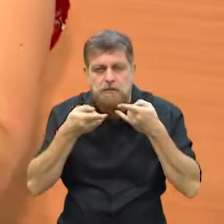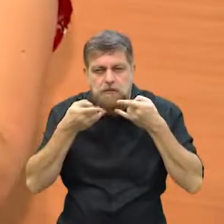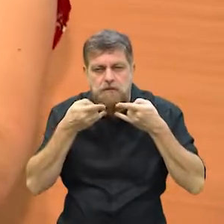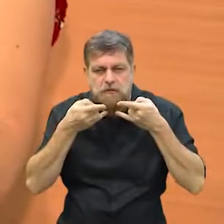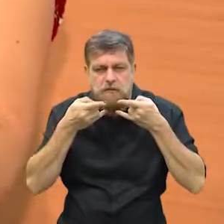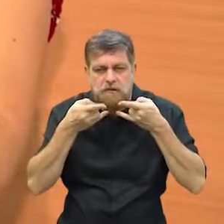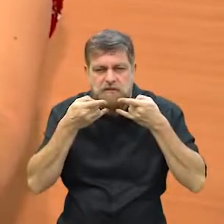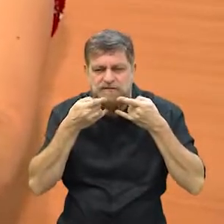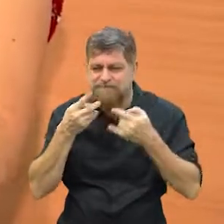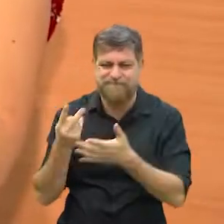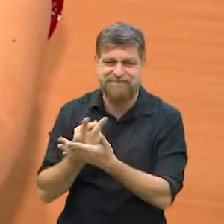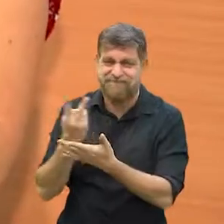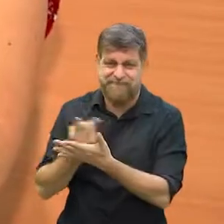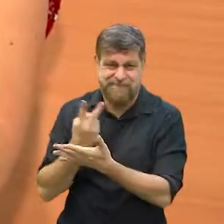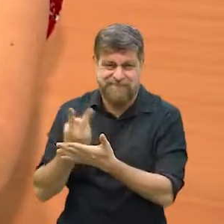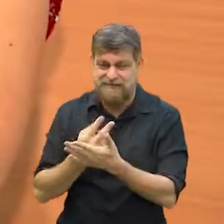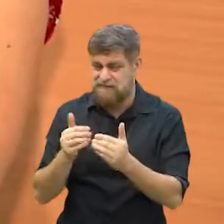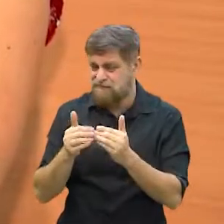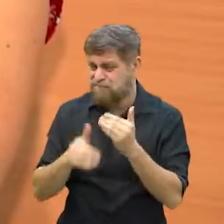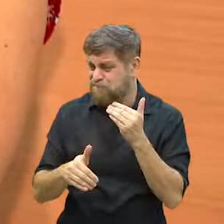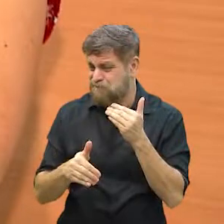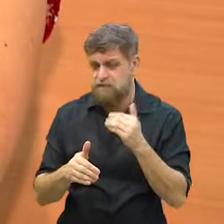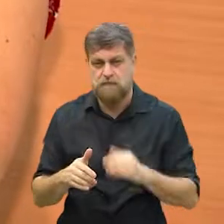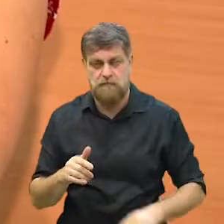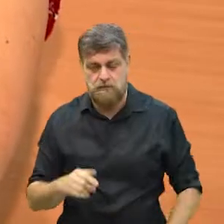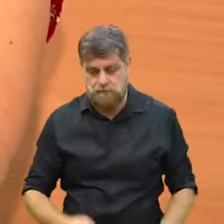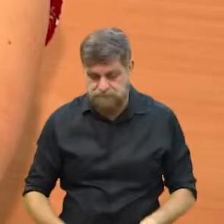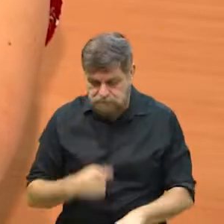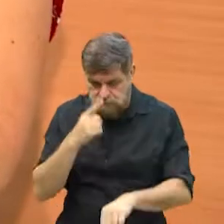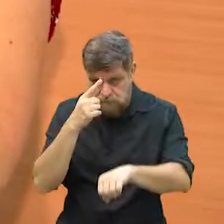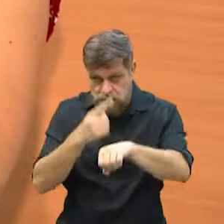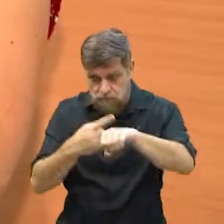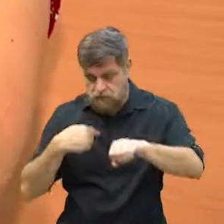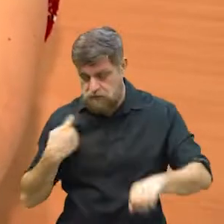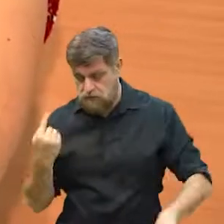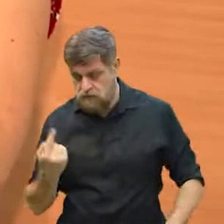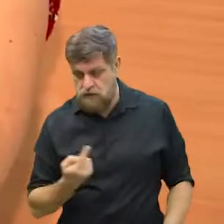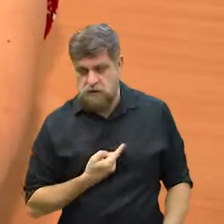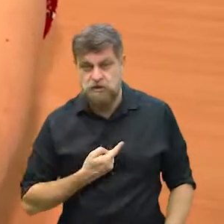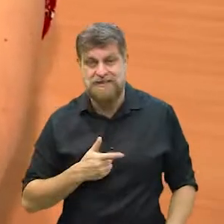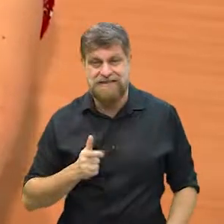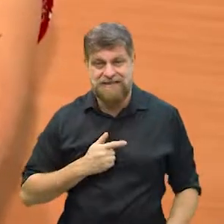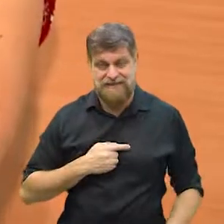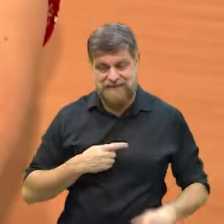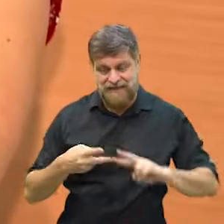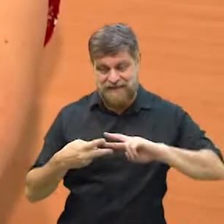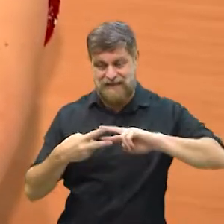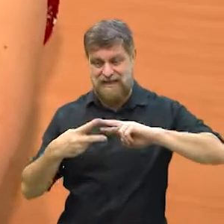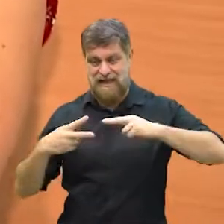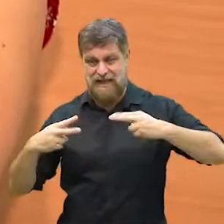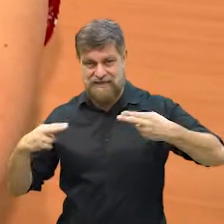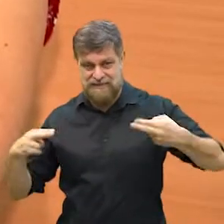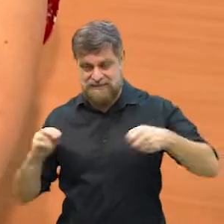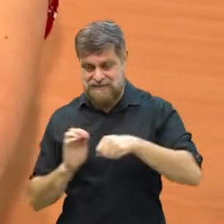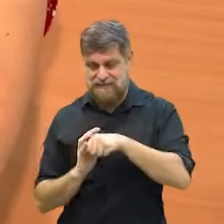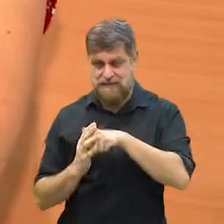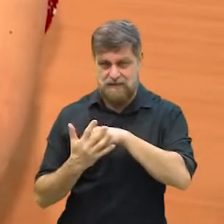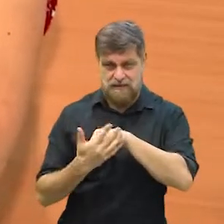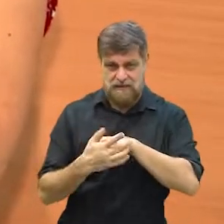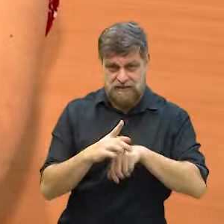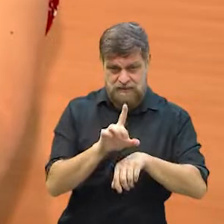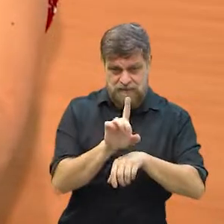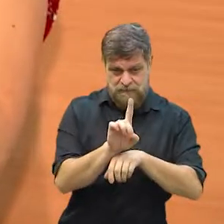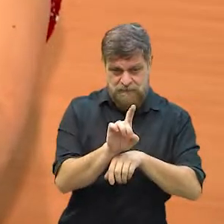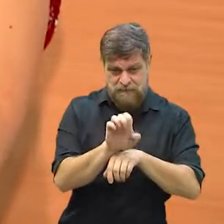frouxa, né? E, em geral, são máscaras inadequadas. Então, nesse momento em que nós estamos com uma nova variante, a variante Delta, que é